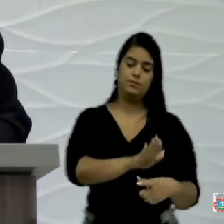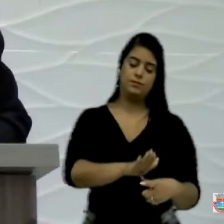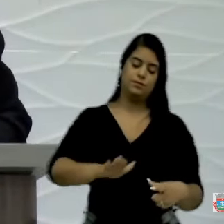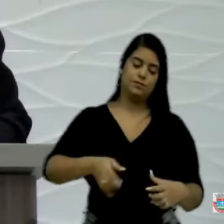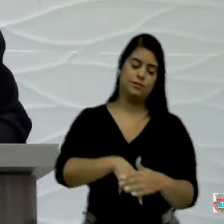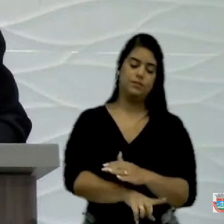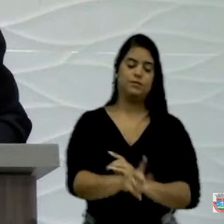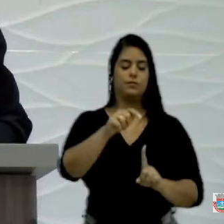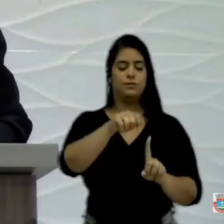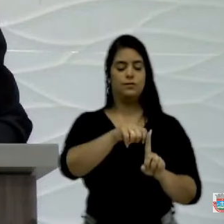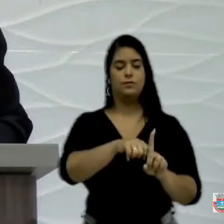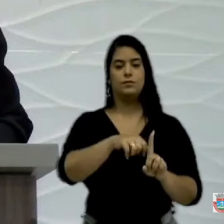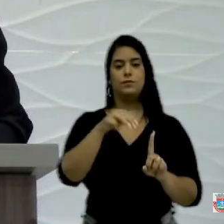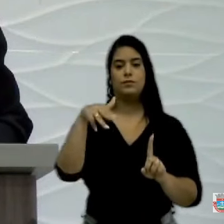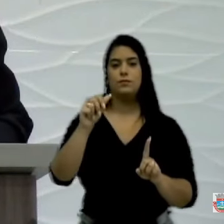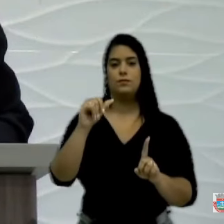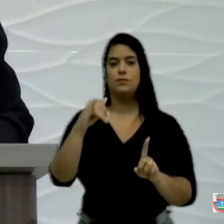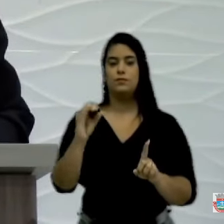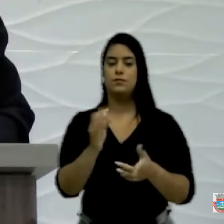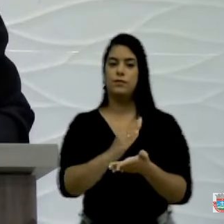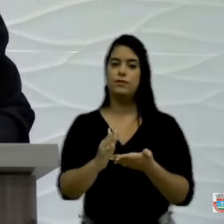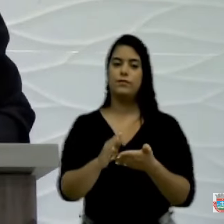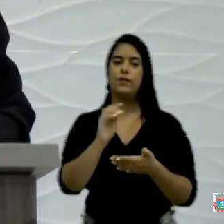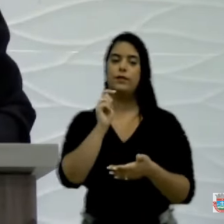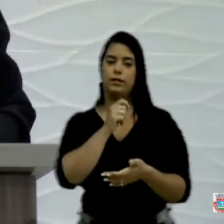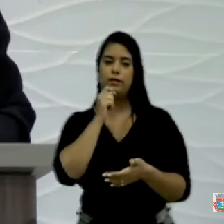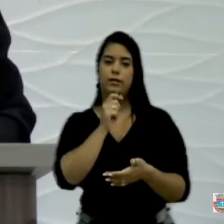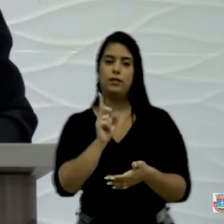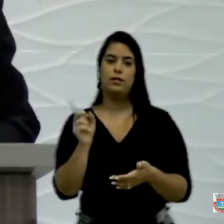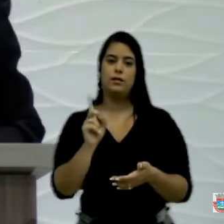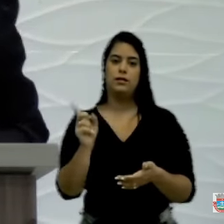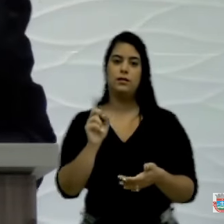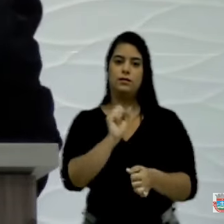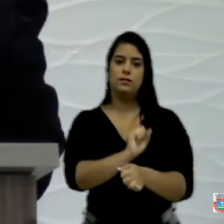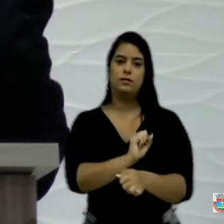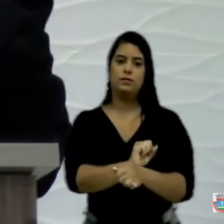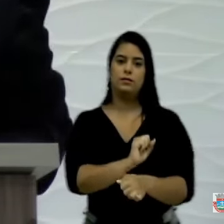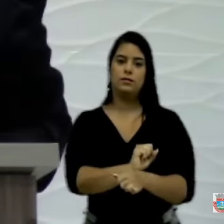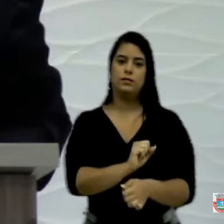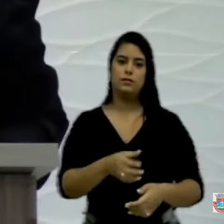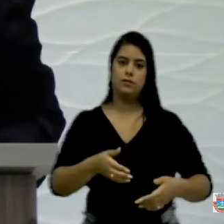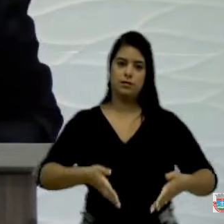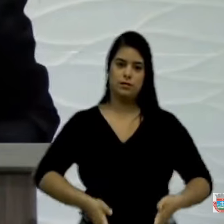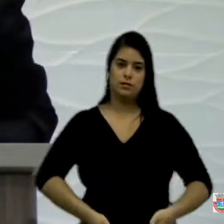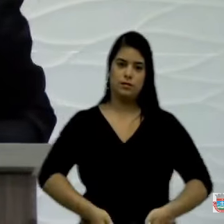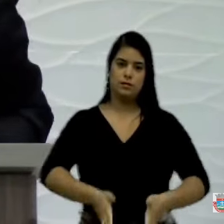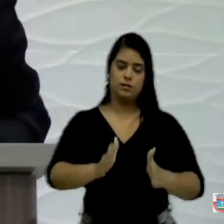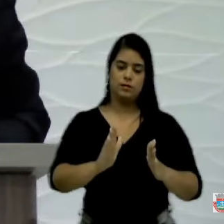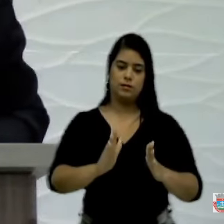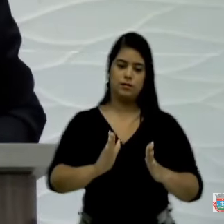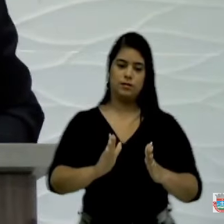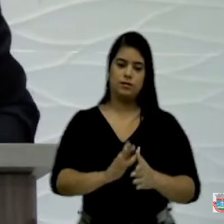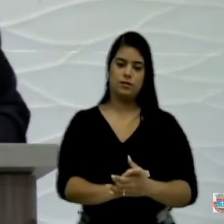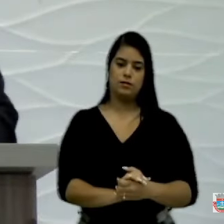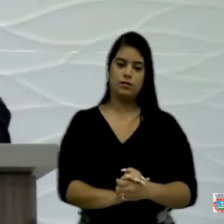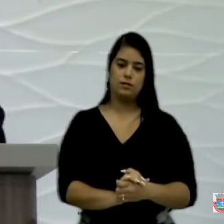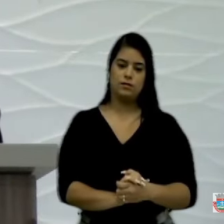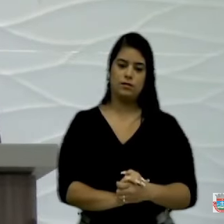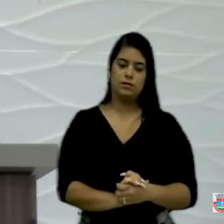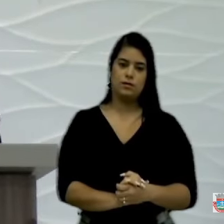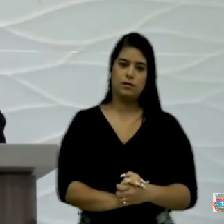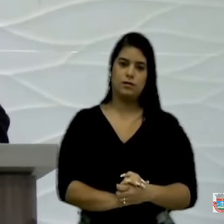em maio, não terminou ainda. A estrada. Eu estive descendo